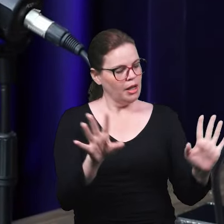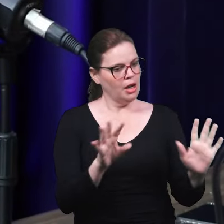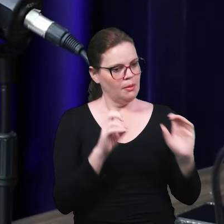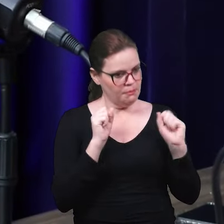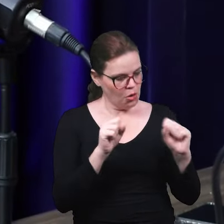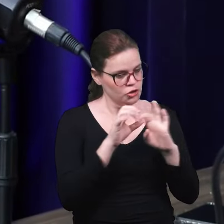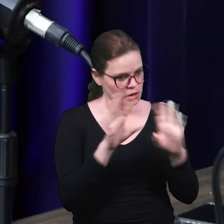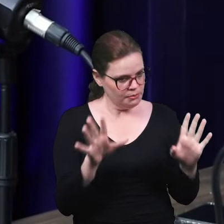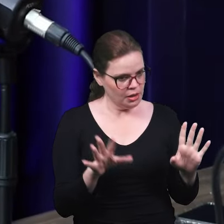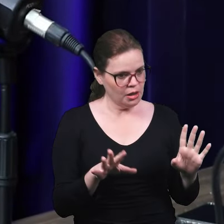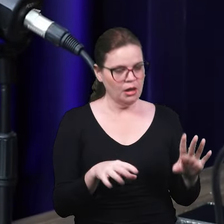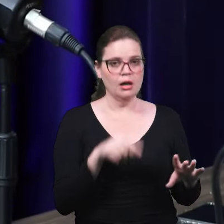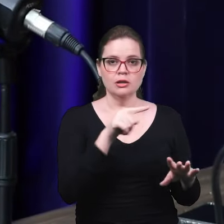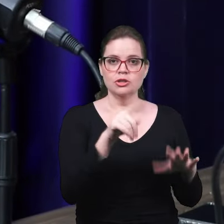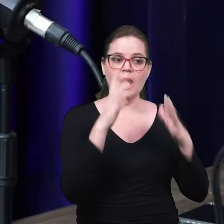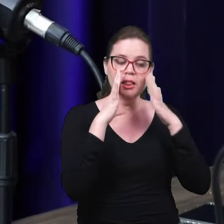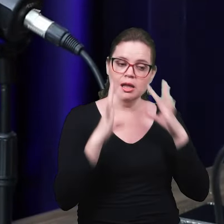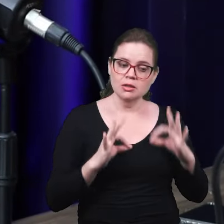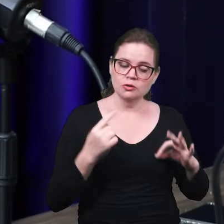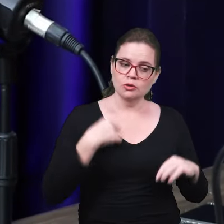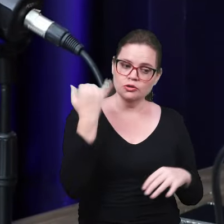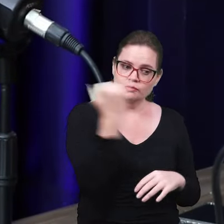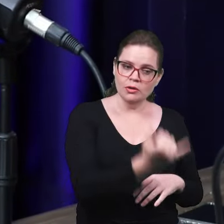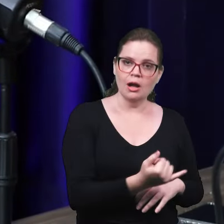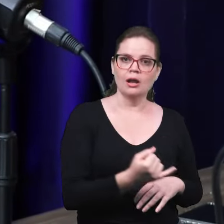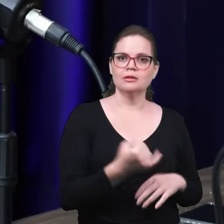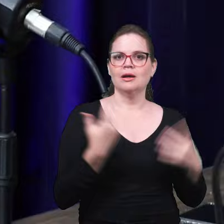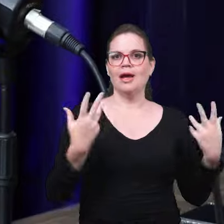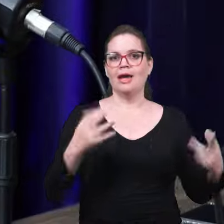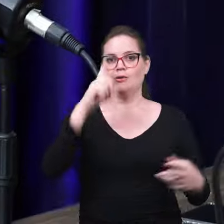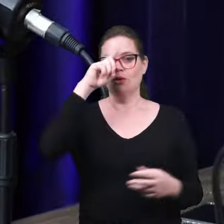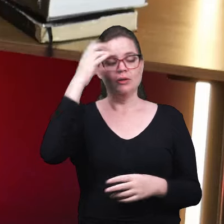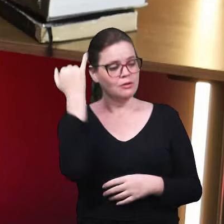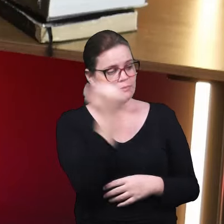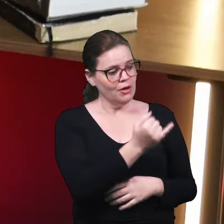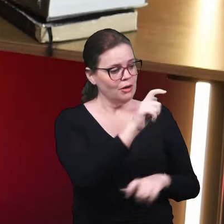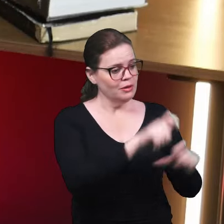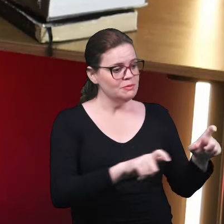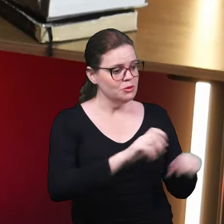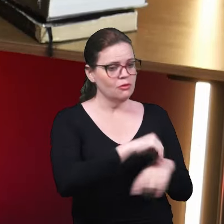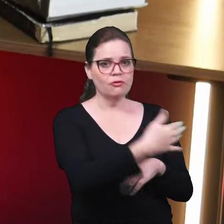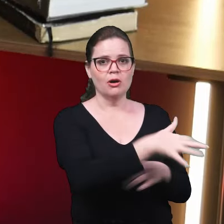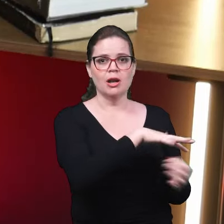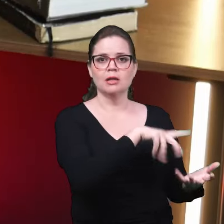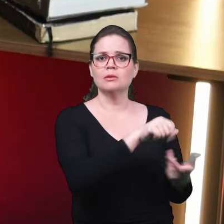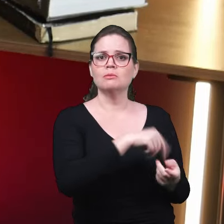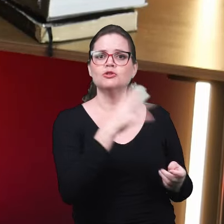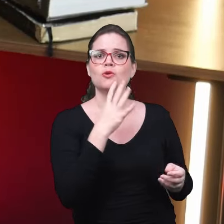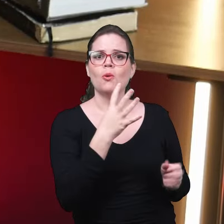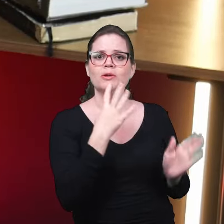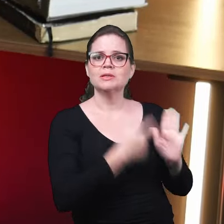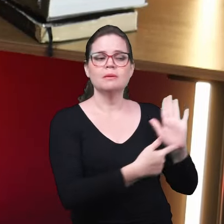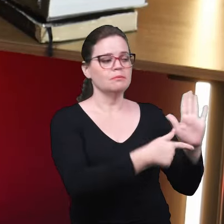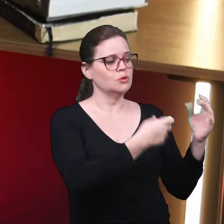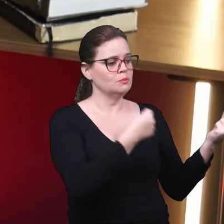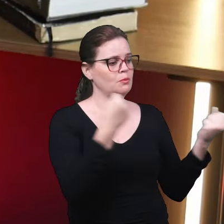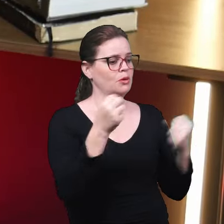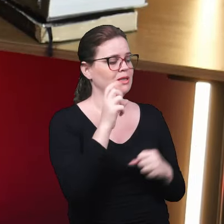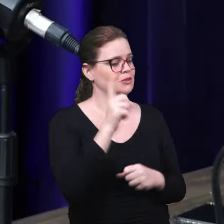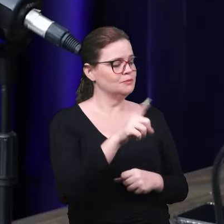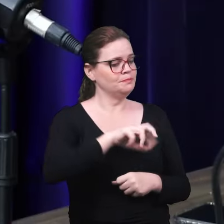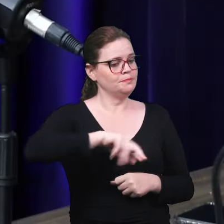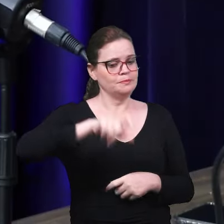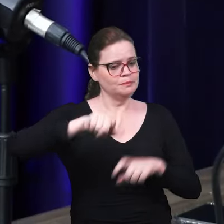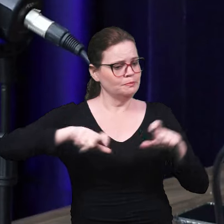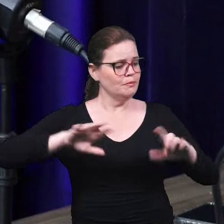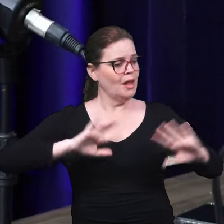A oportunidade de ouvir, a oportunidade de conhecer, de ver o poder de Deus, ver que quem estava ali não era um